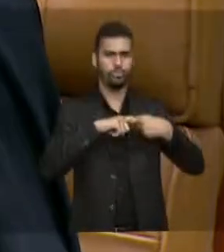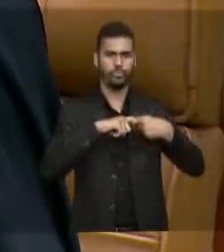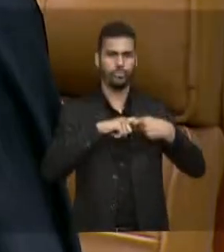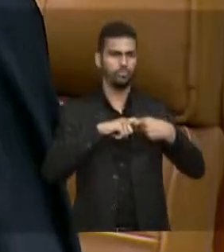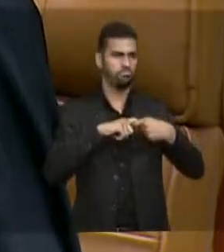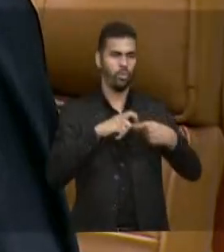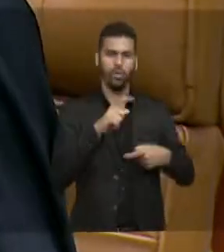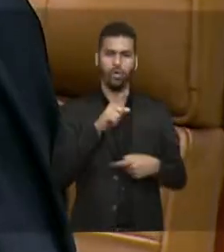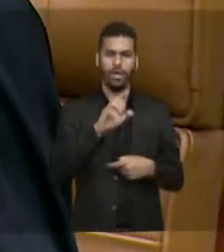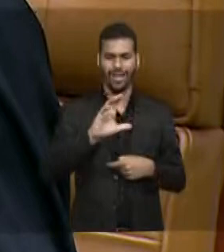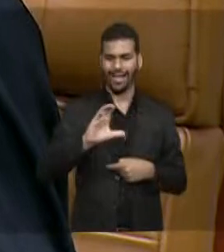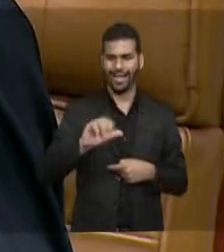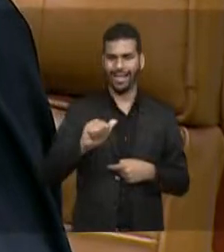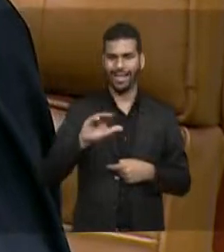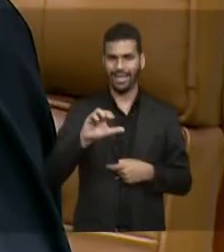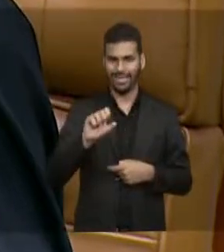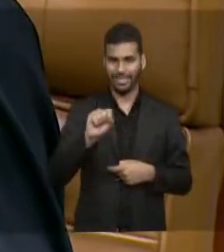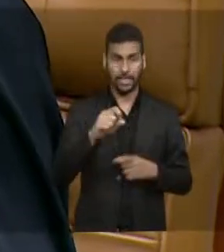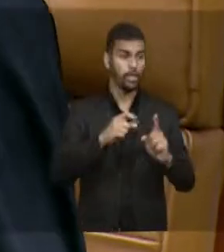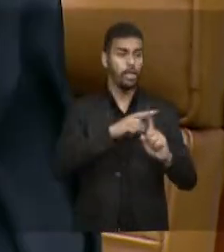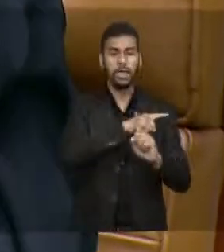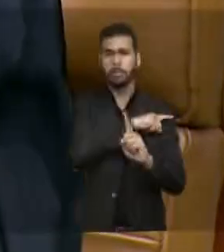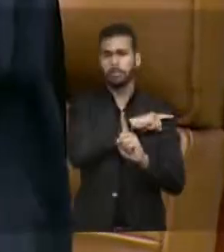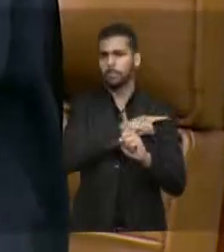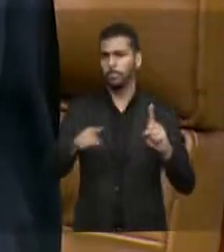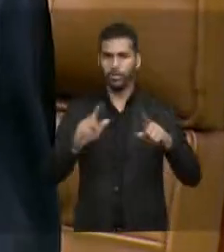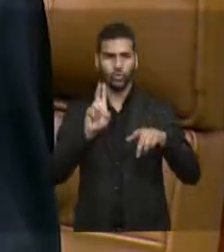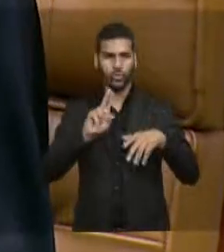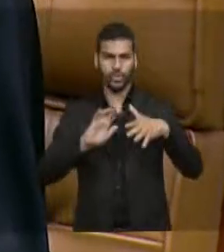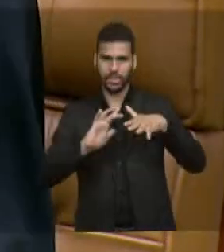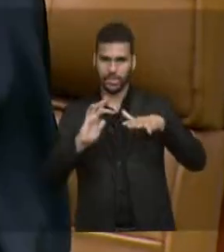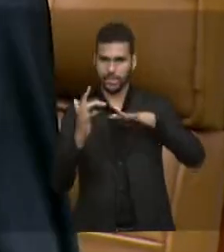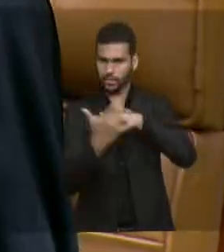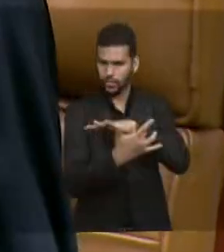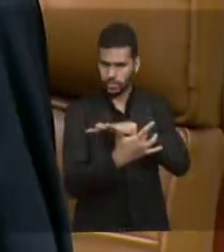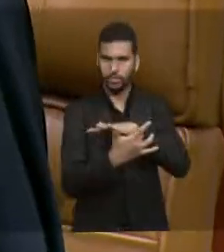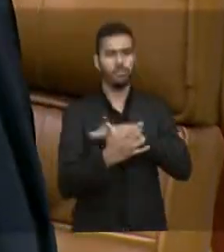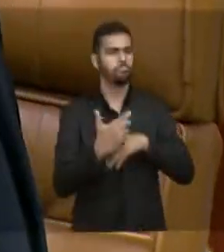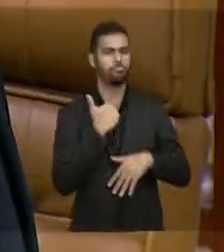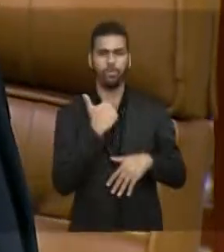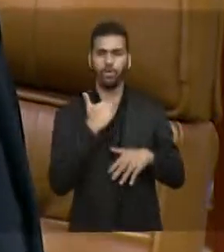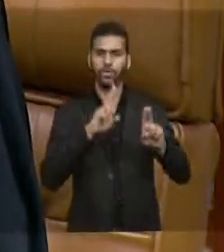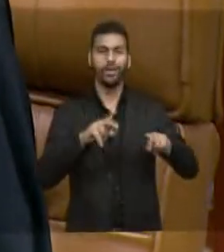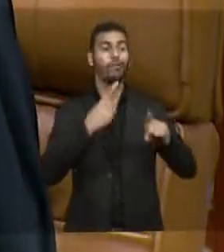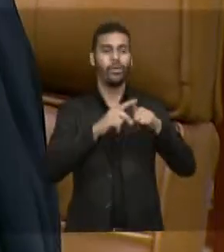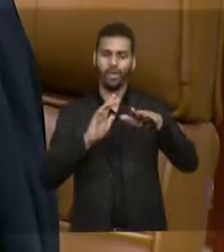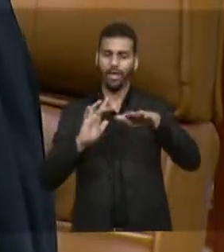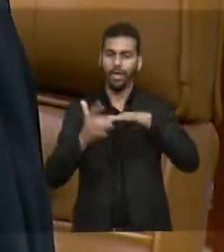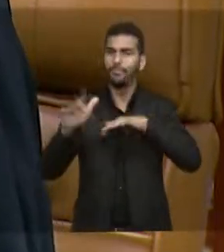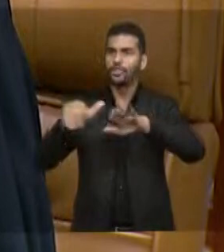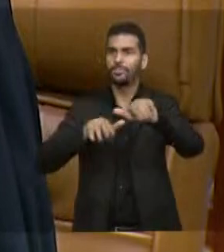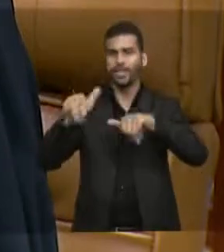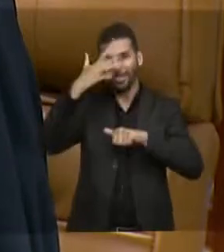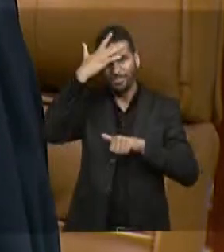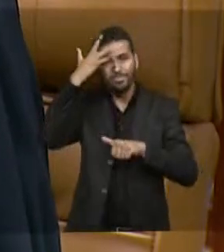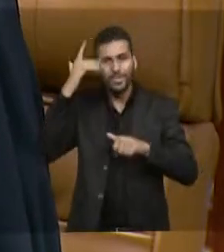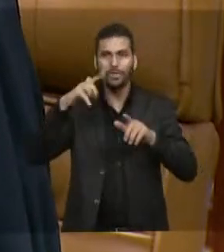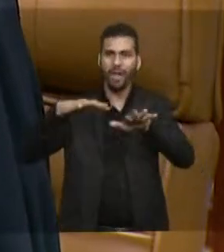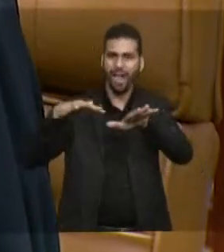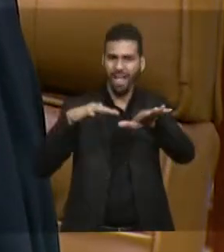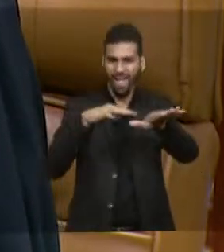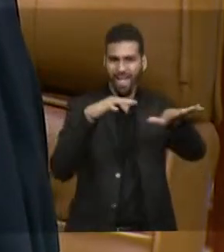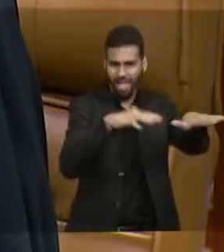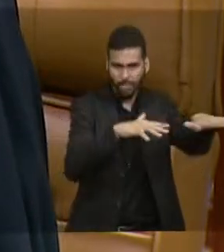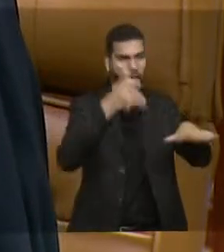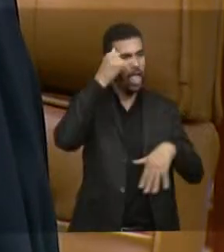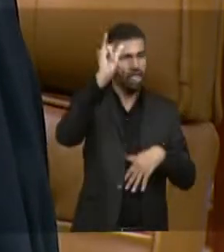a proibição de utilização de redes sociais que foi um instrumento convocatório é para os atos antidemocráticos